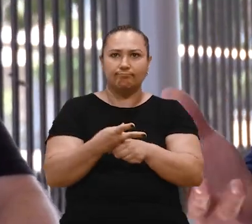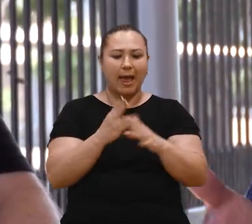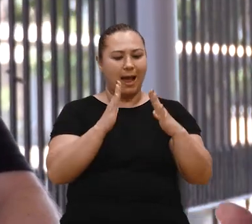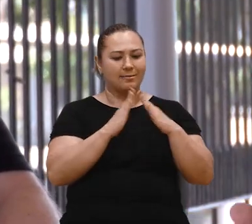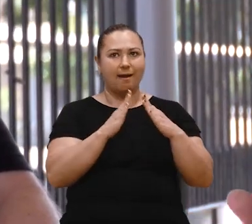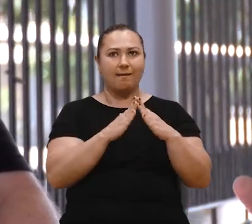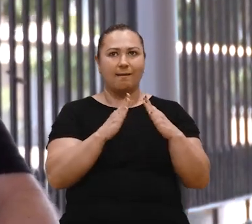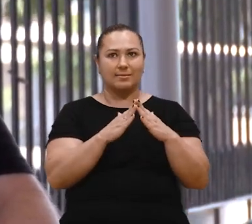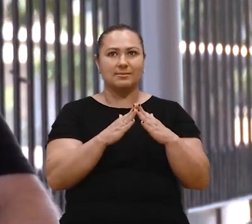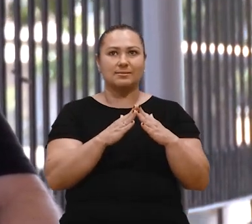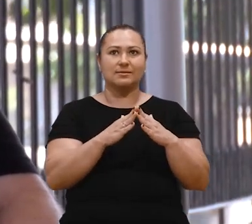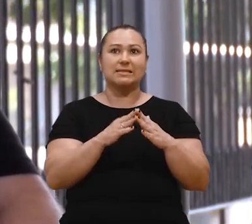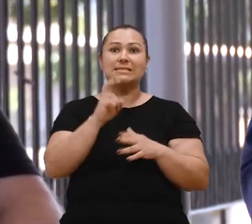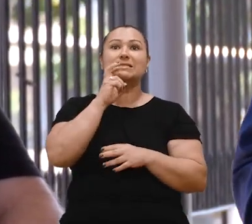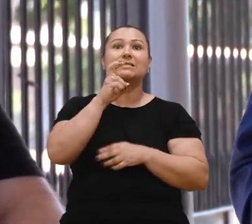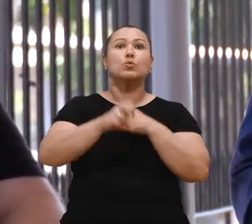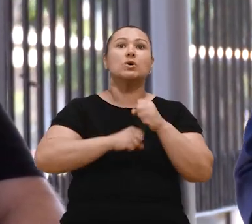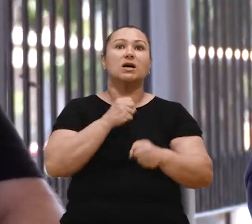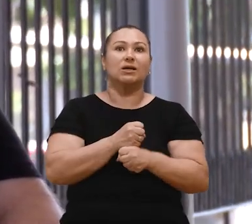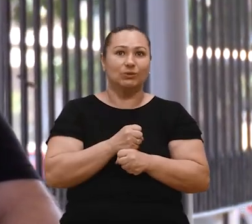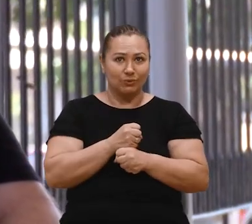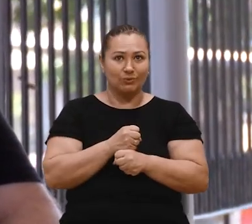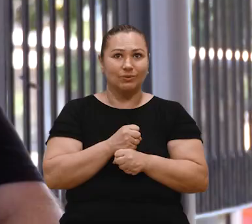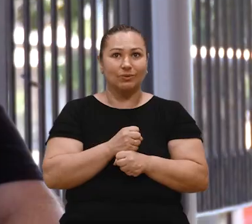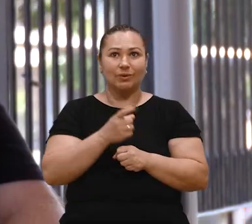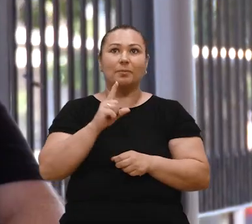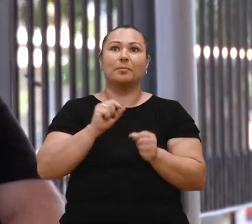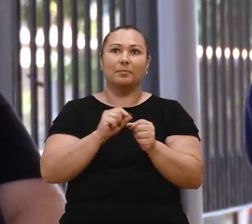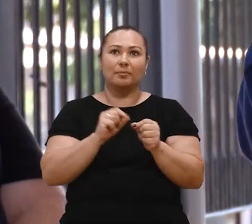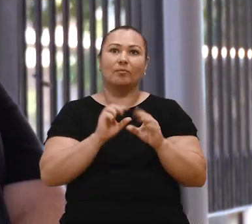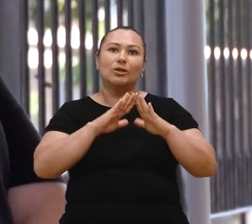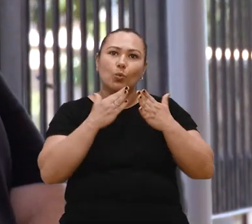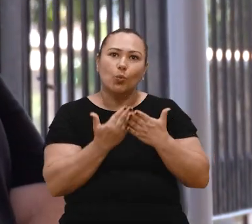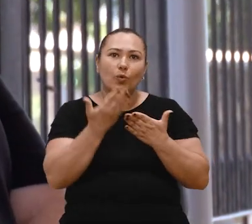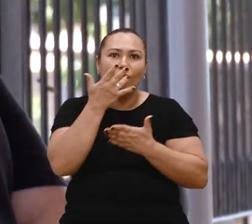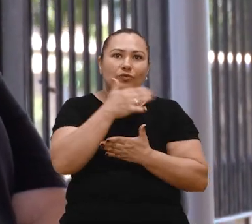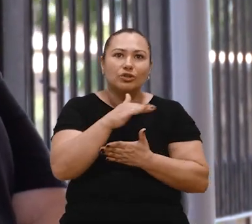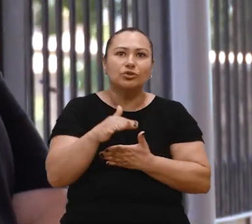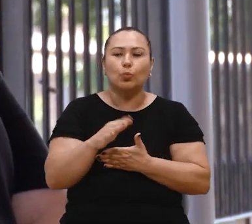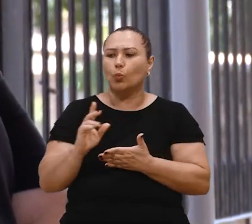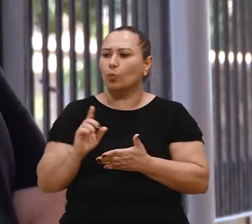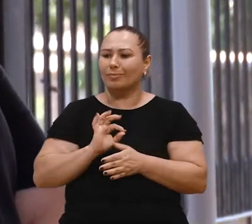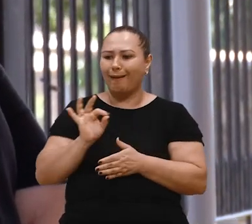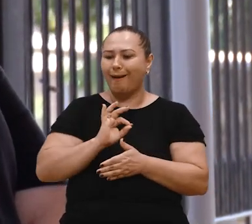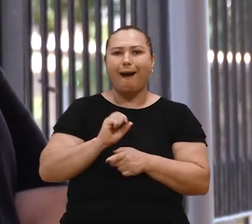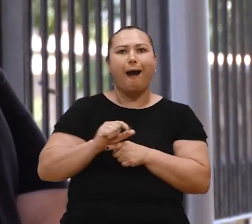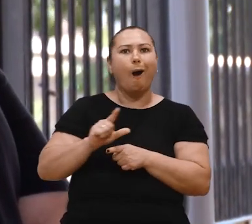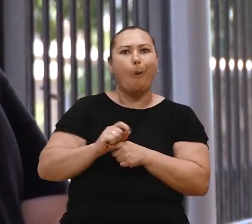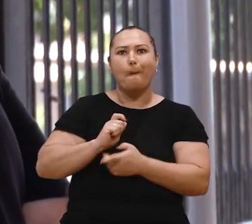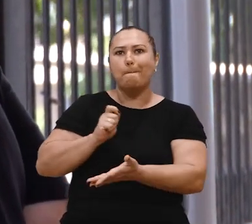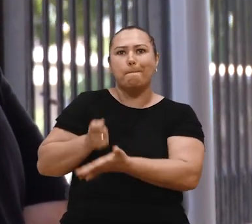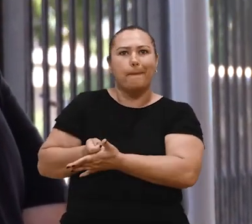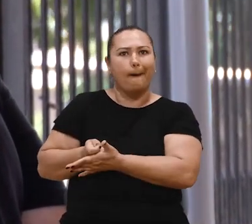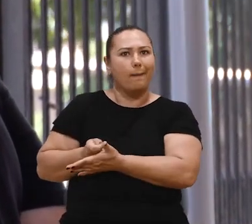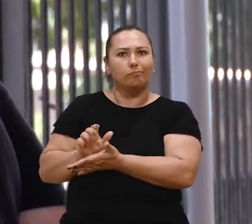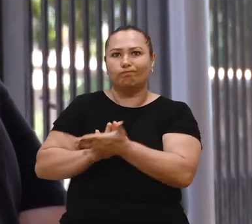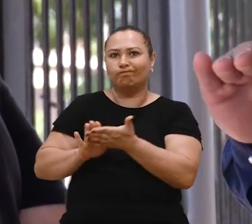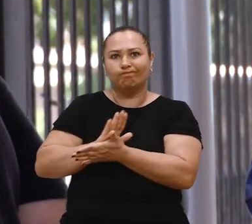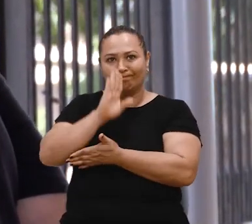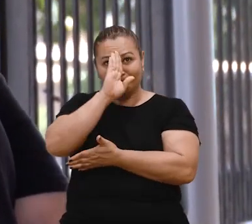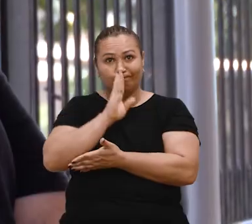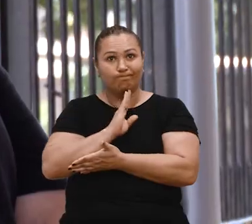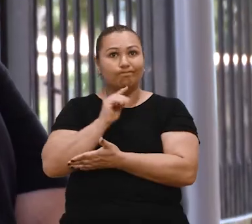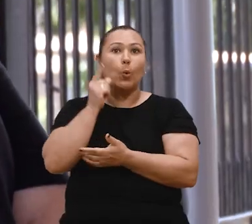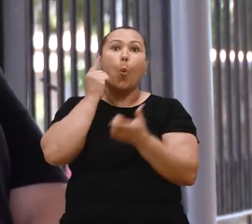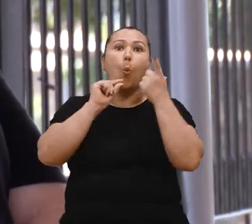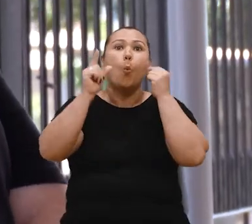a meu pedido. Eles cederam então essa casa por 5 anos para fazer a escolinha infantil sem cobrar nenhum